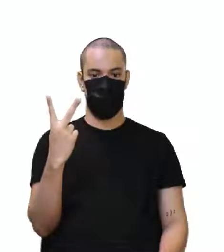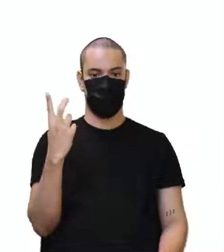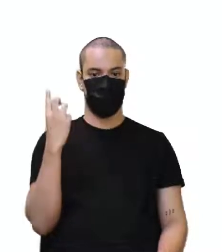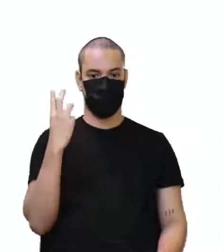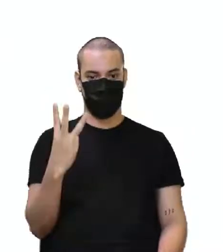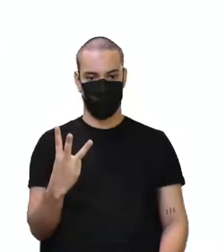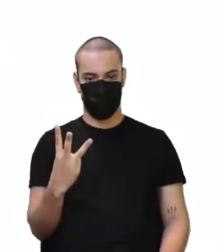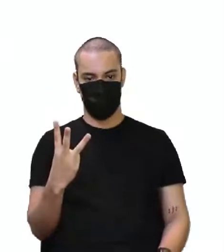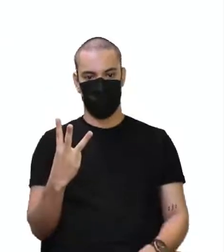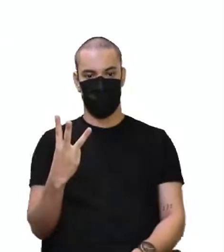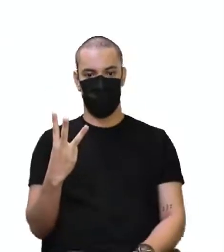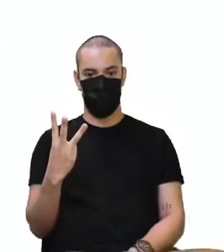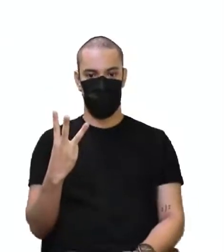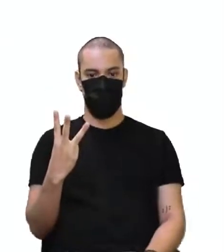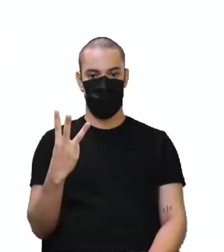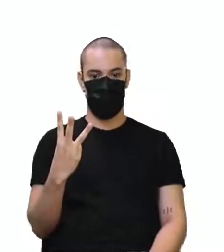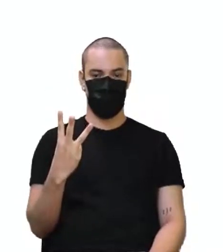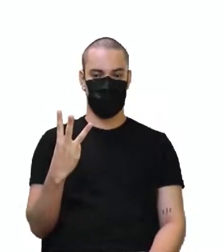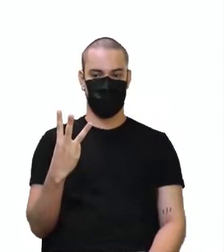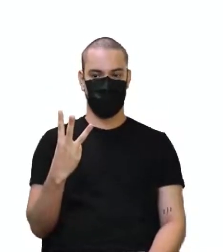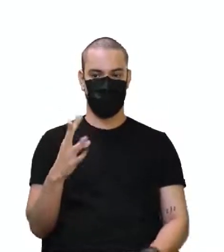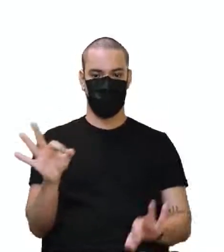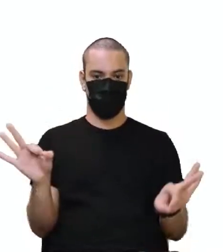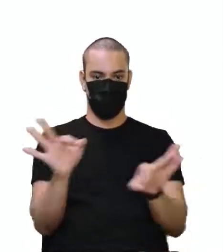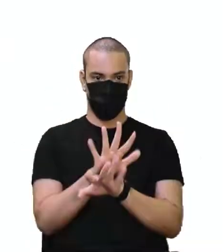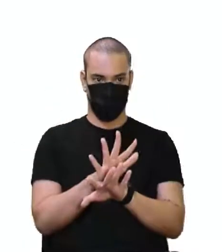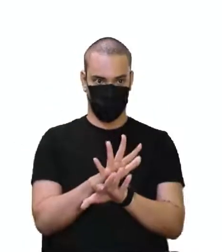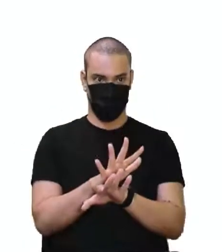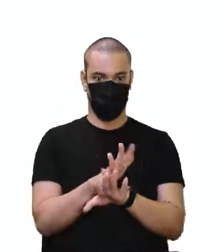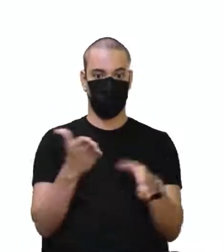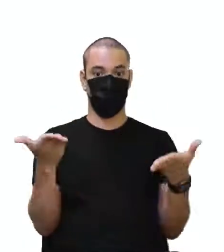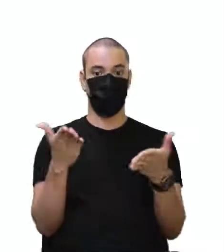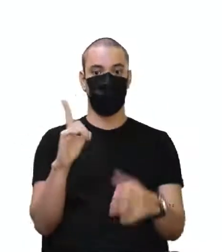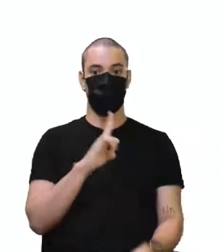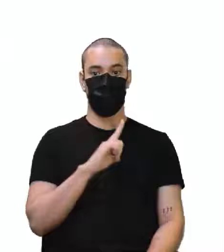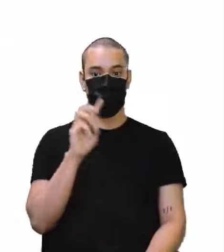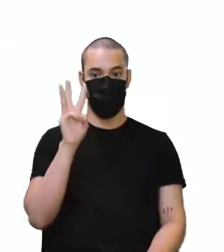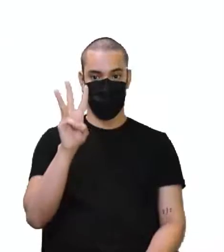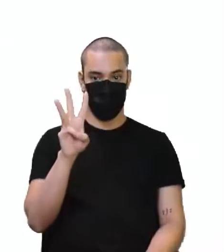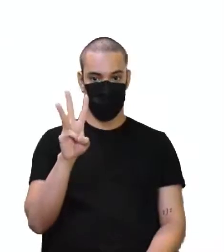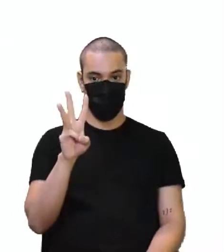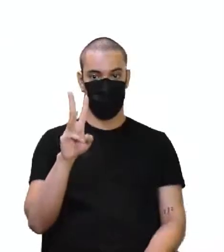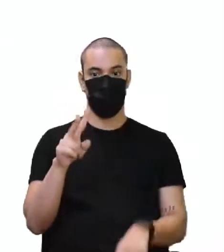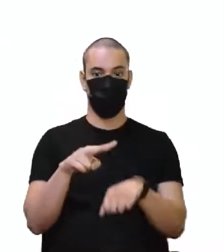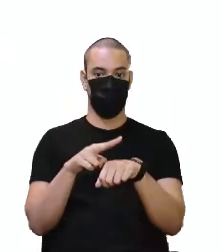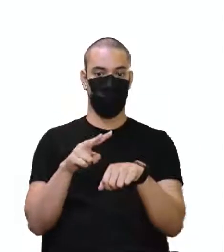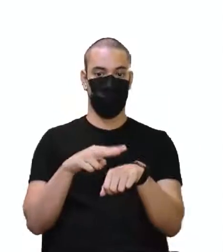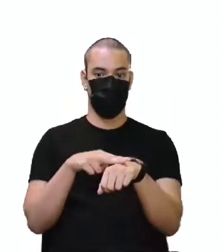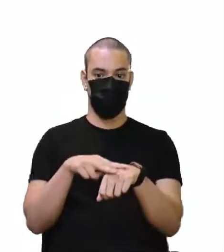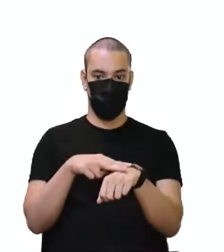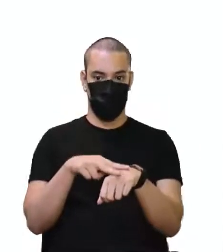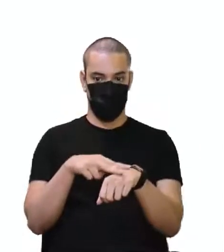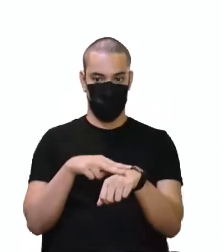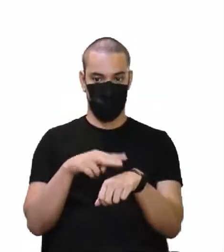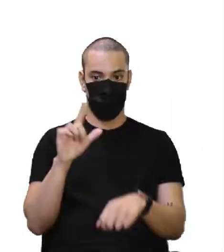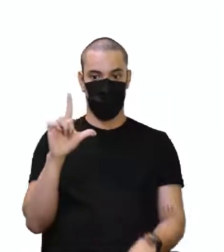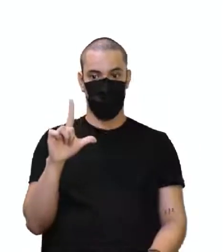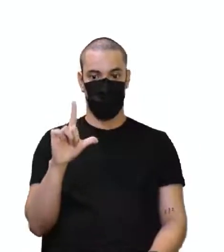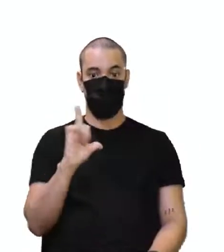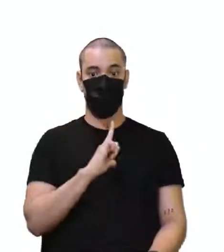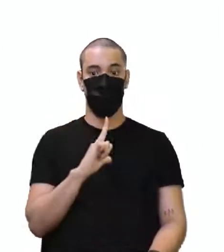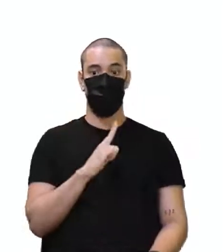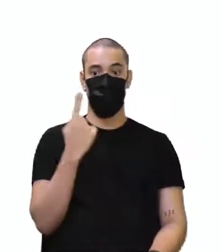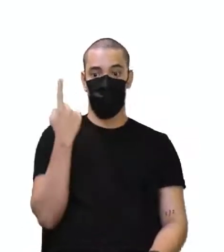2, 3. Prontinho. Agora 3 para verdes lisa. E eu só